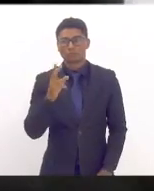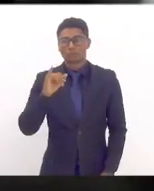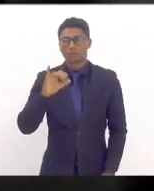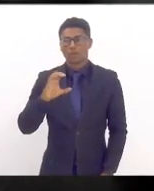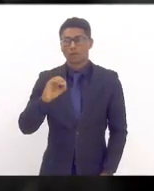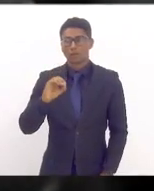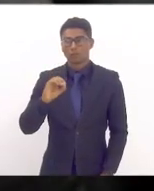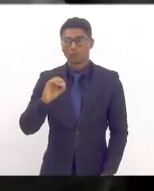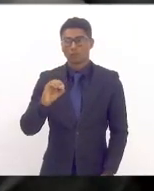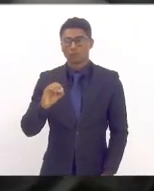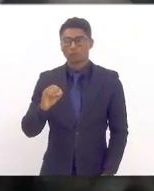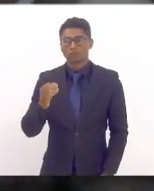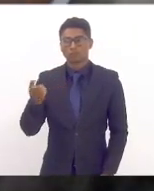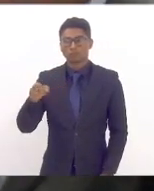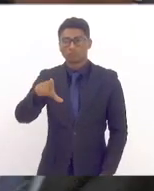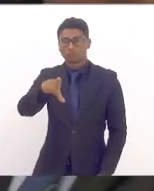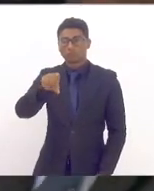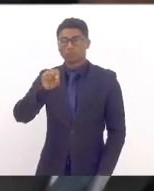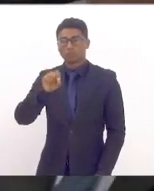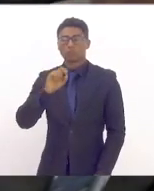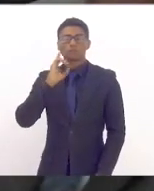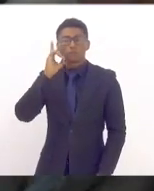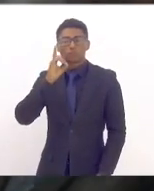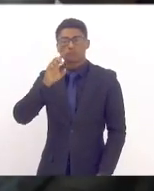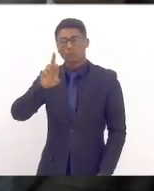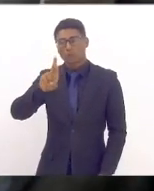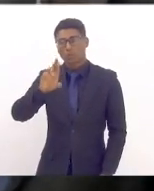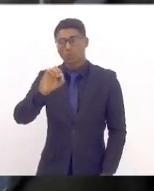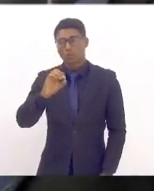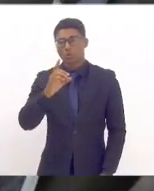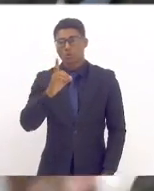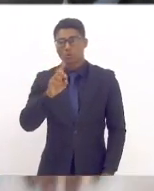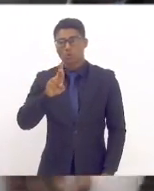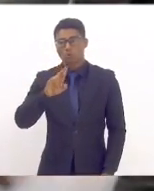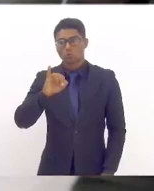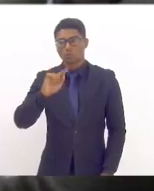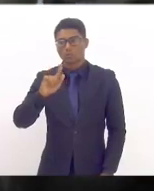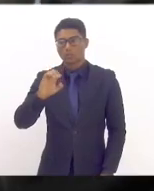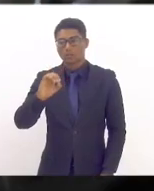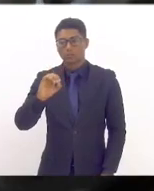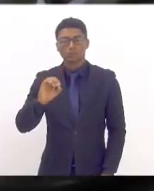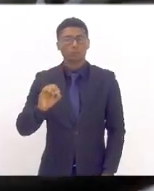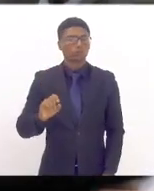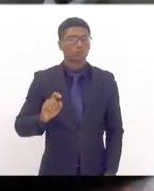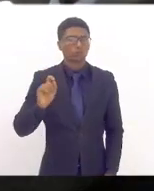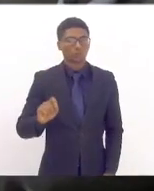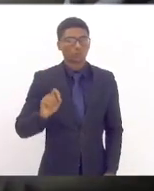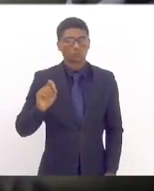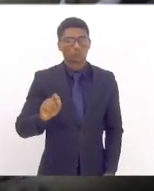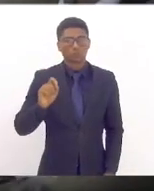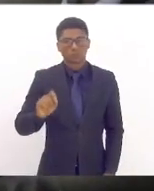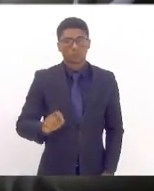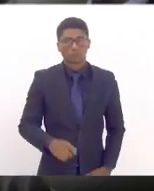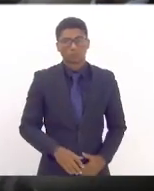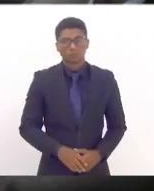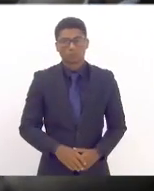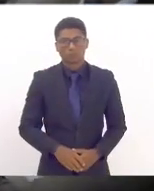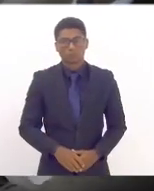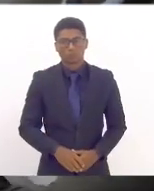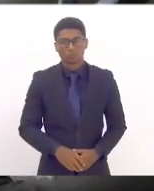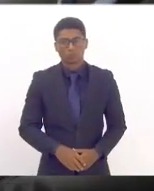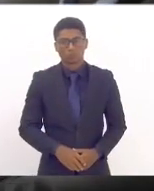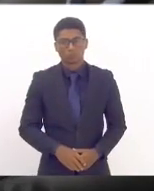delegou ao Deputado Rodrigo Amorim introduzir 13